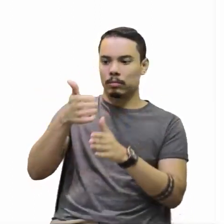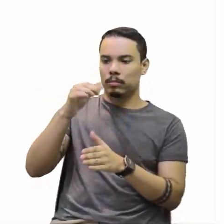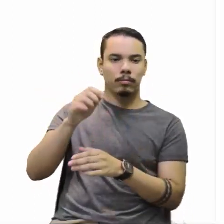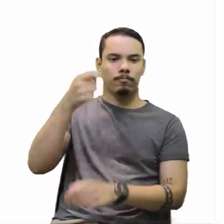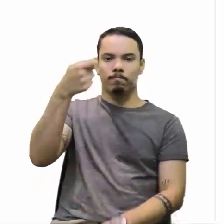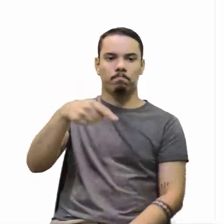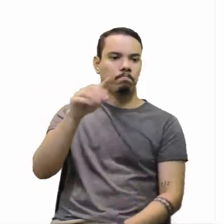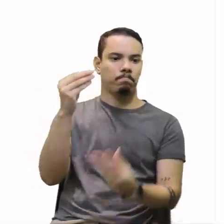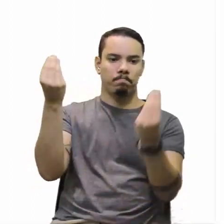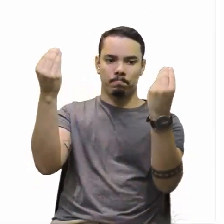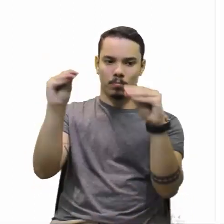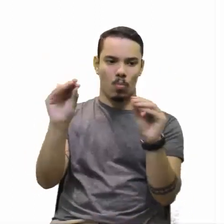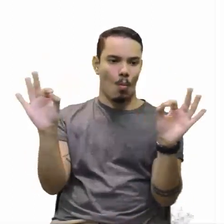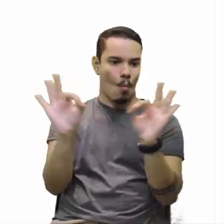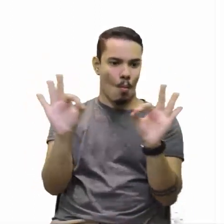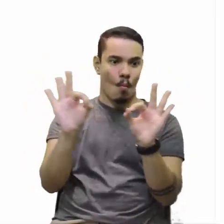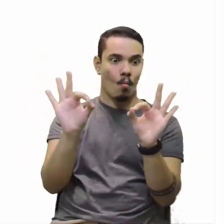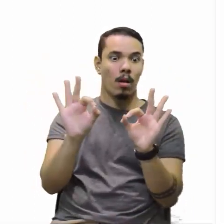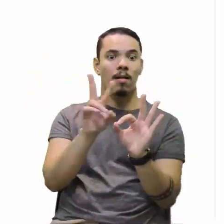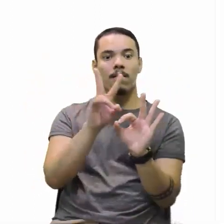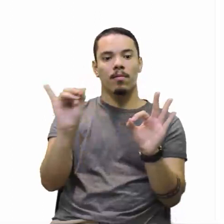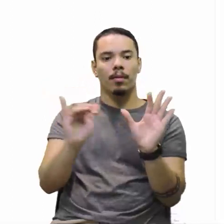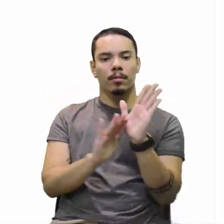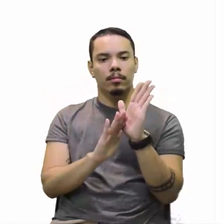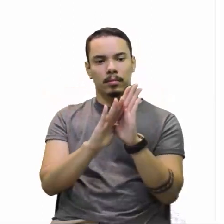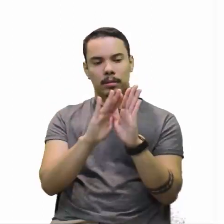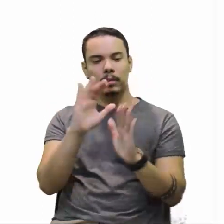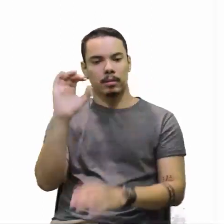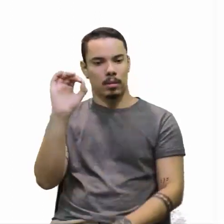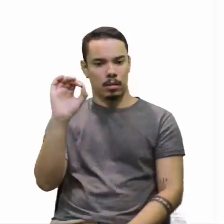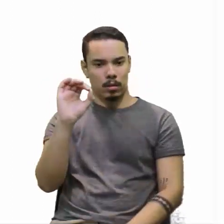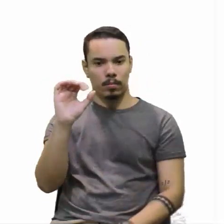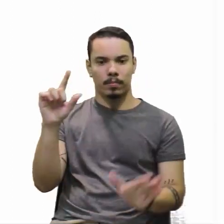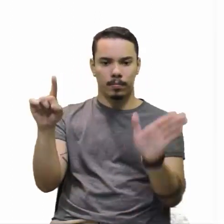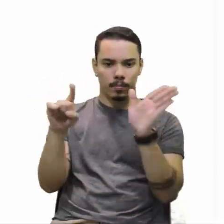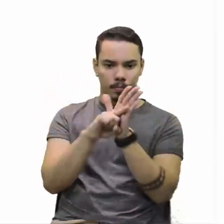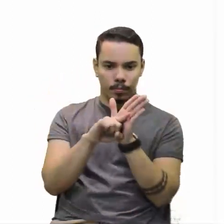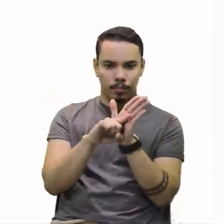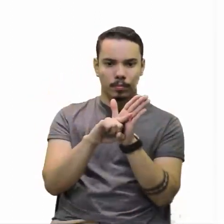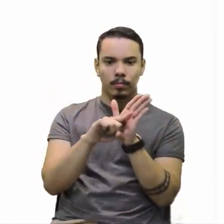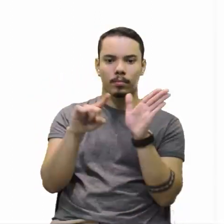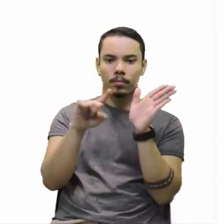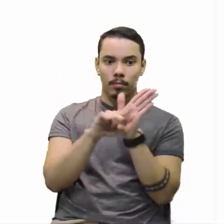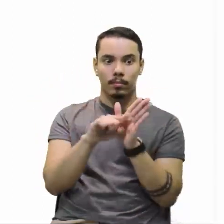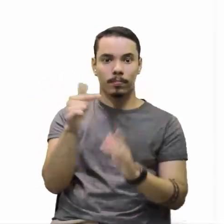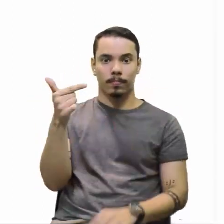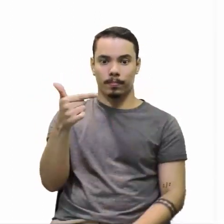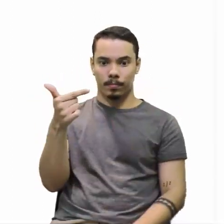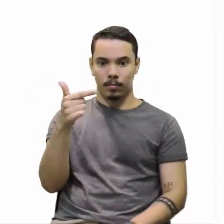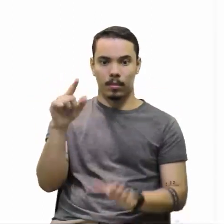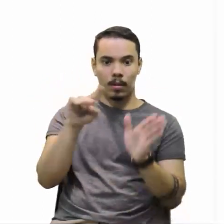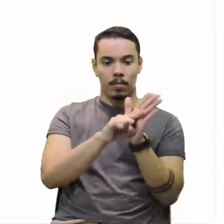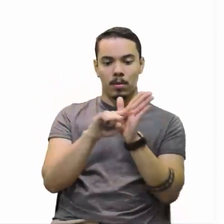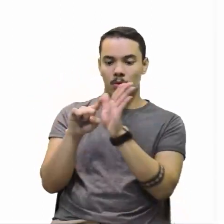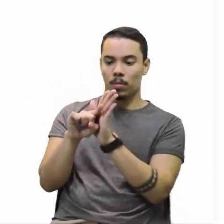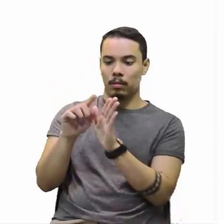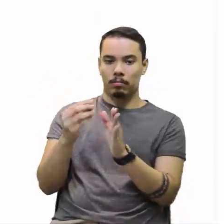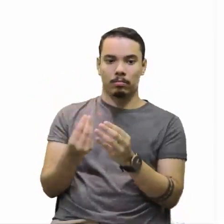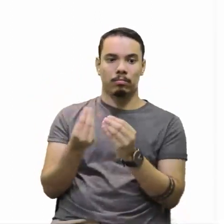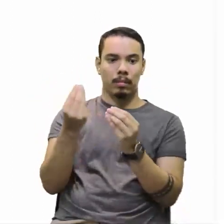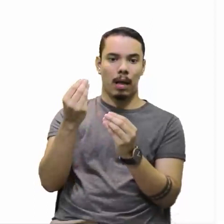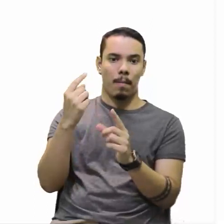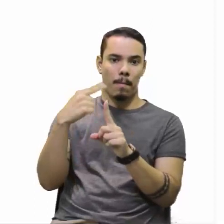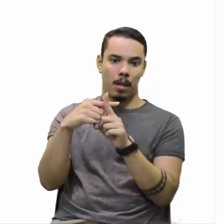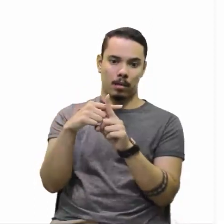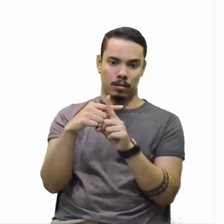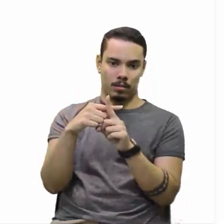precisa colocar. Vai para cima, 0, menos 2. Menos com menos é mais, então 0